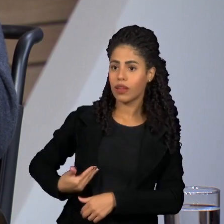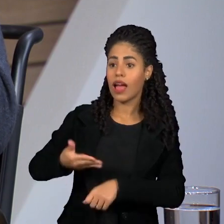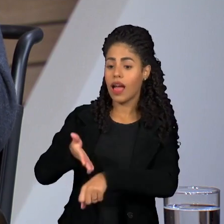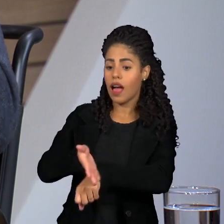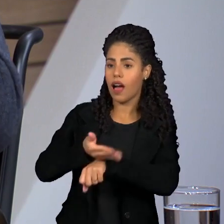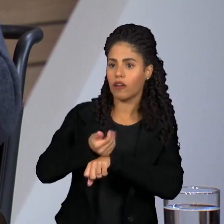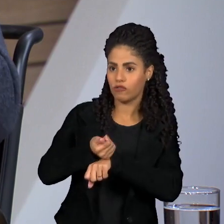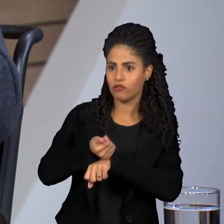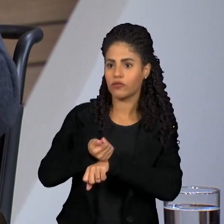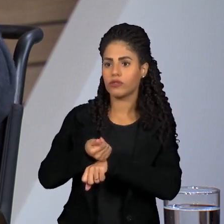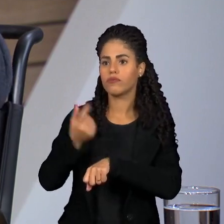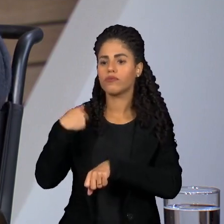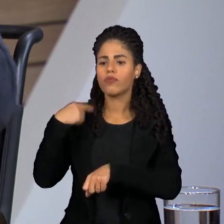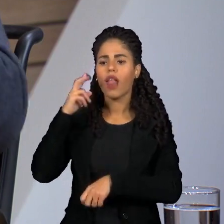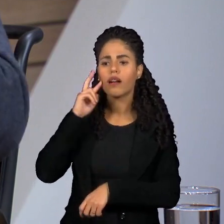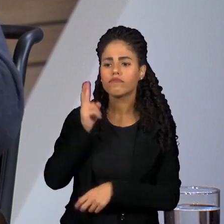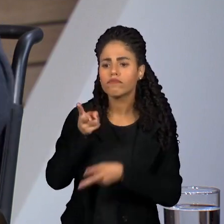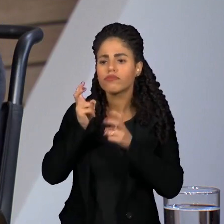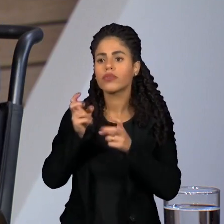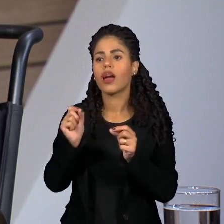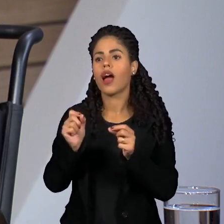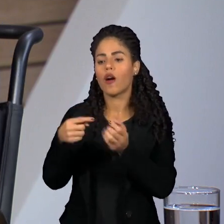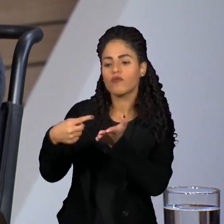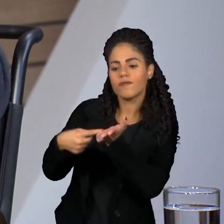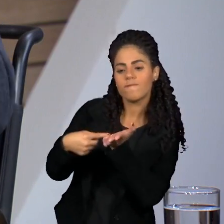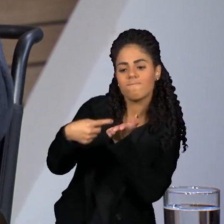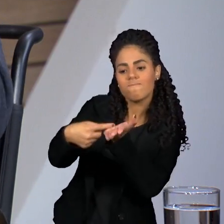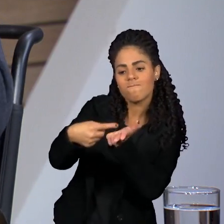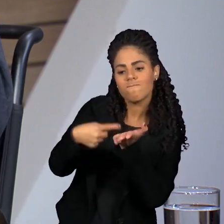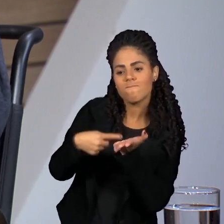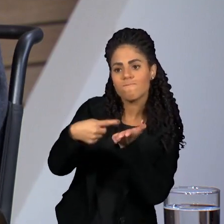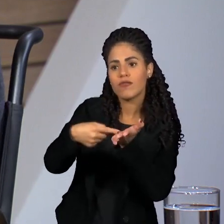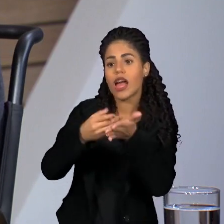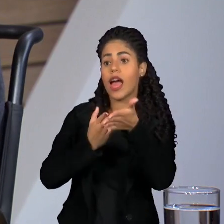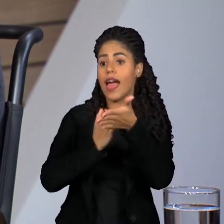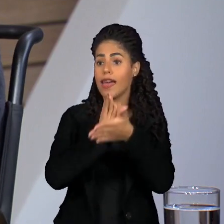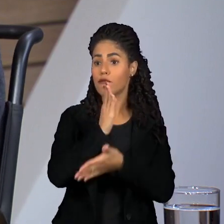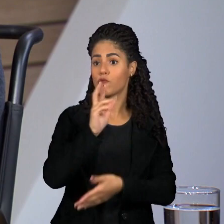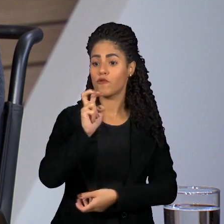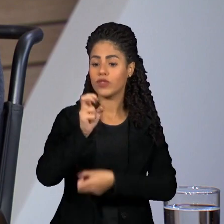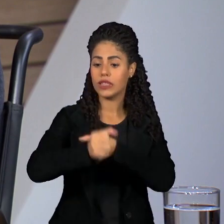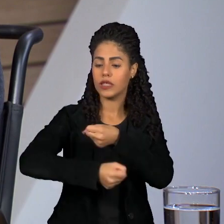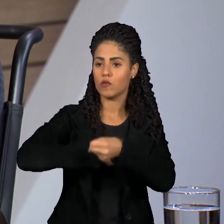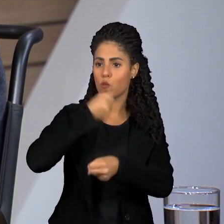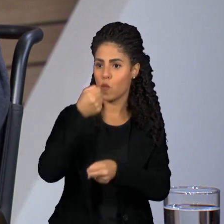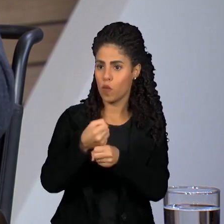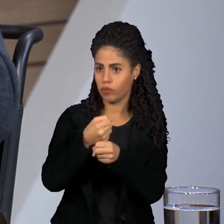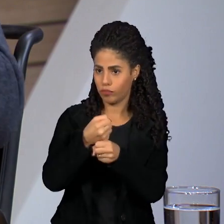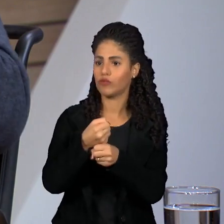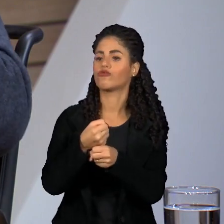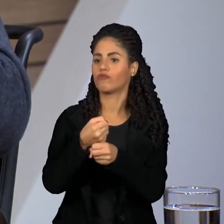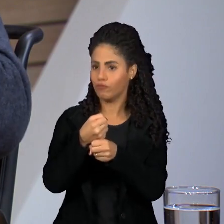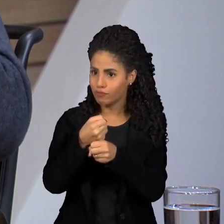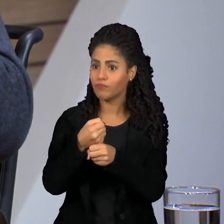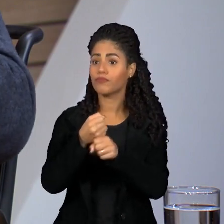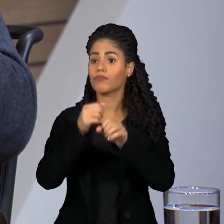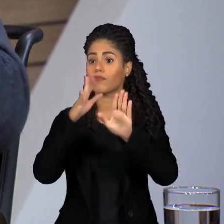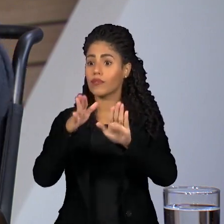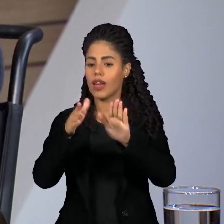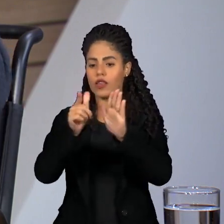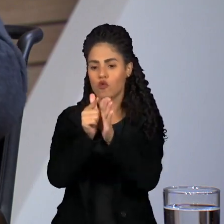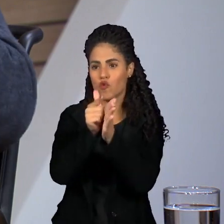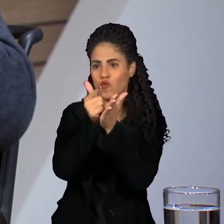antes, foi lá, houve essa barganha toda e aprovou-se os 5 anos. A Folha de São